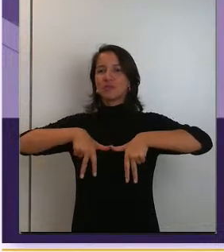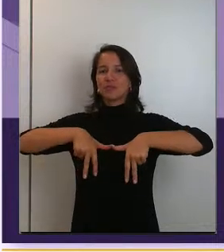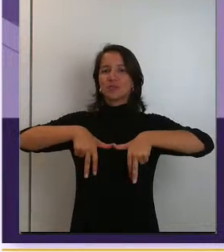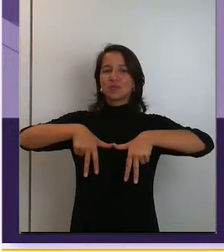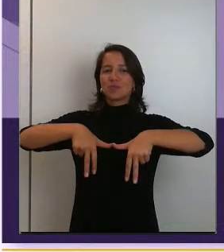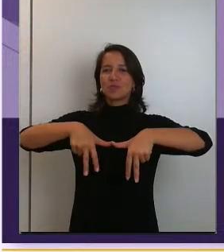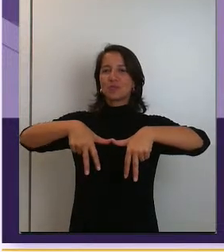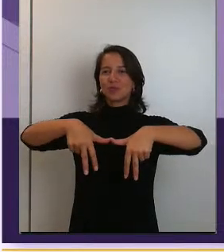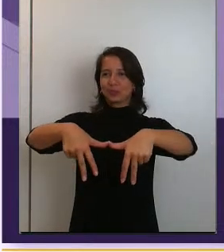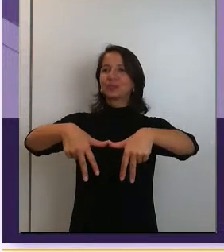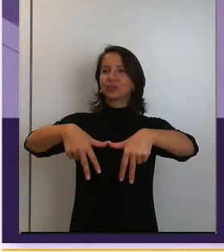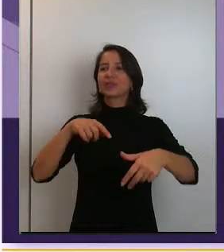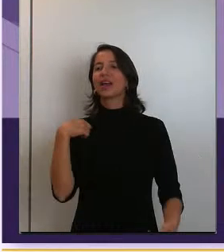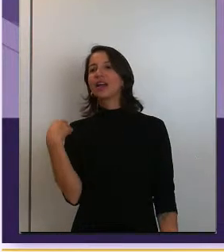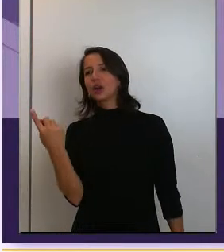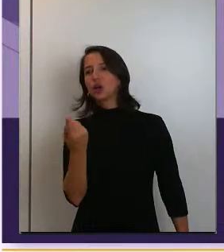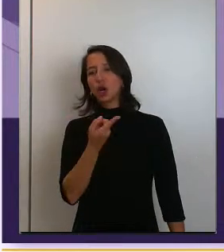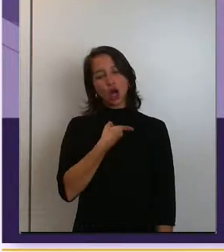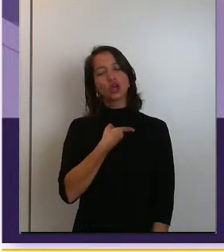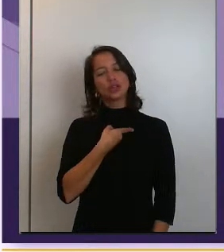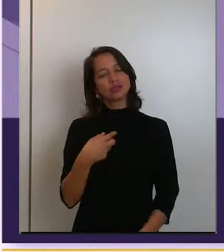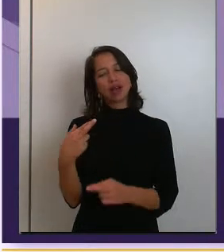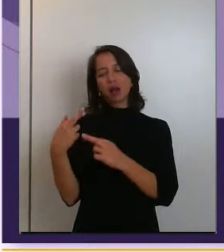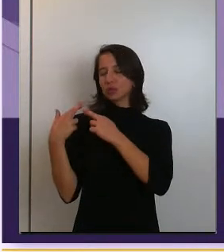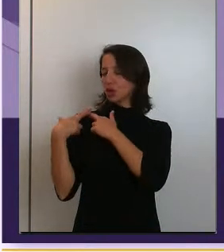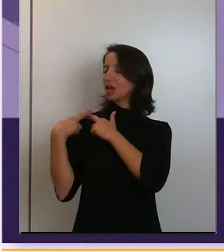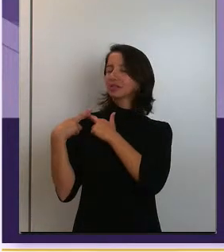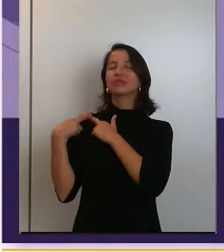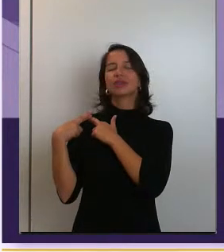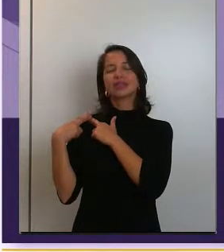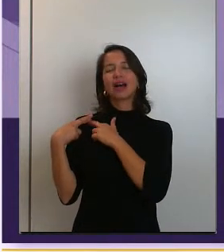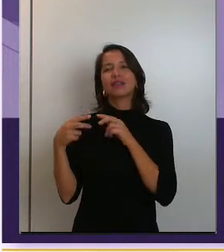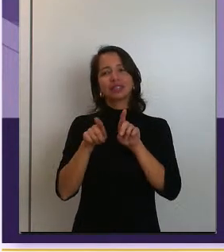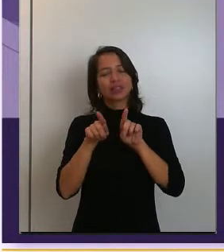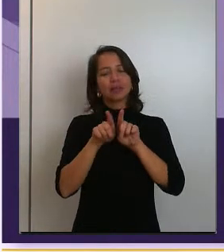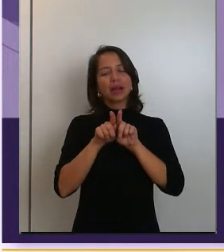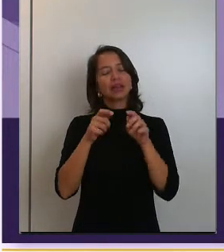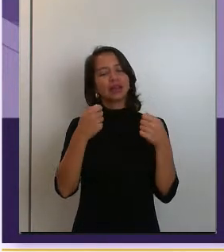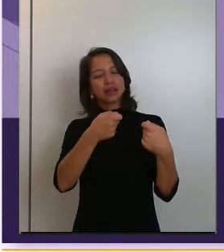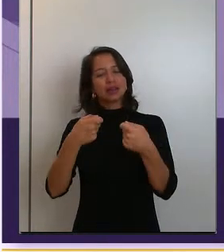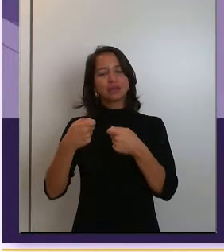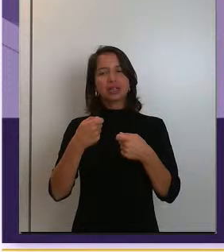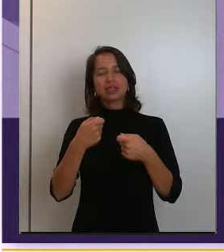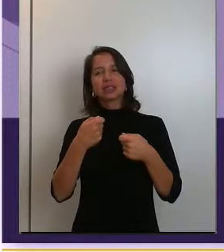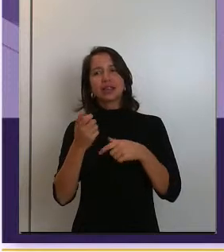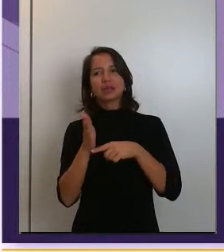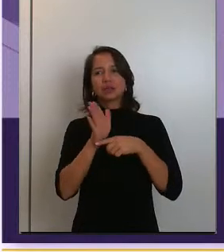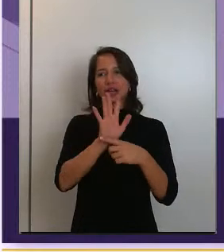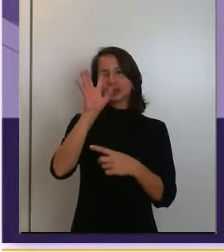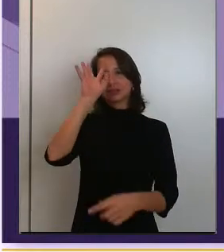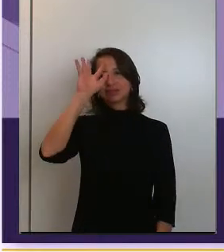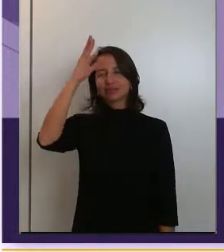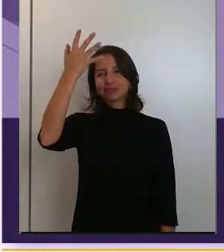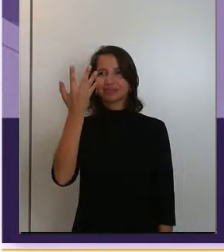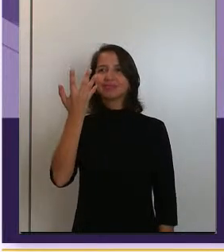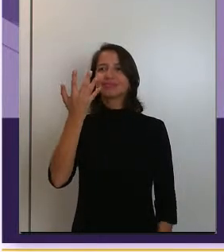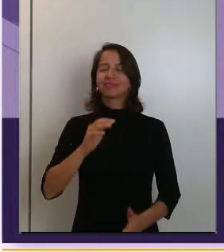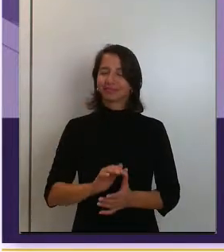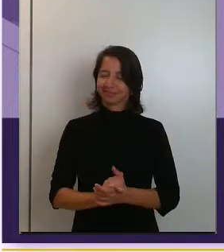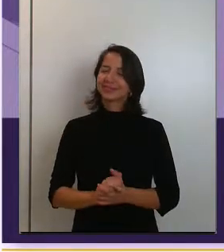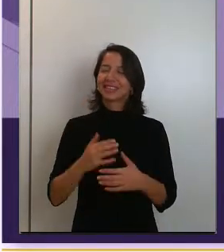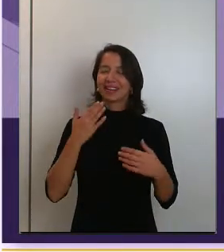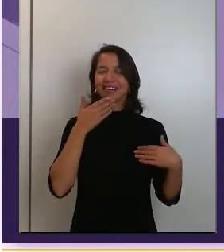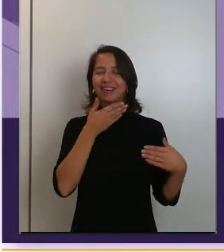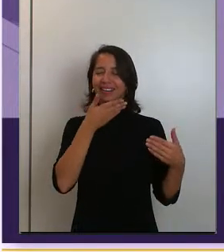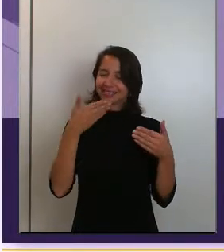problema. Por isso, temos de estar envolvidos nas soluções. Então, eu agradeço, né, a indicação para poder participar